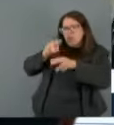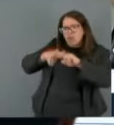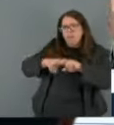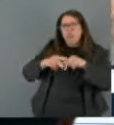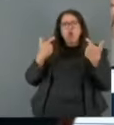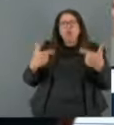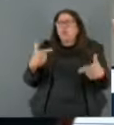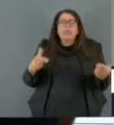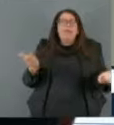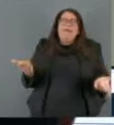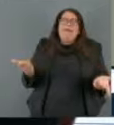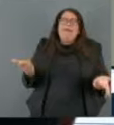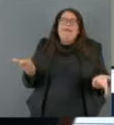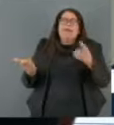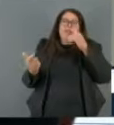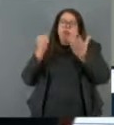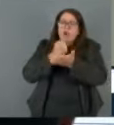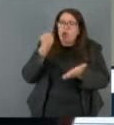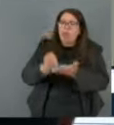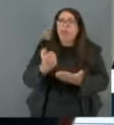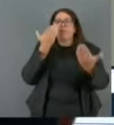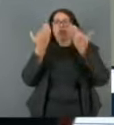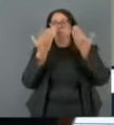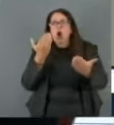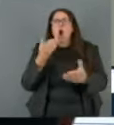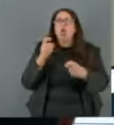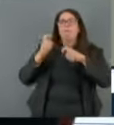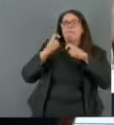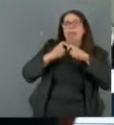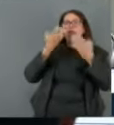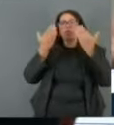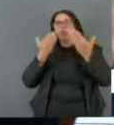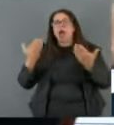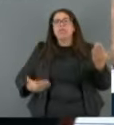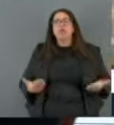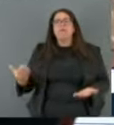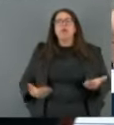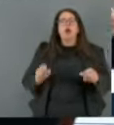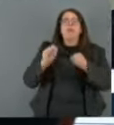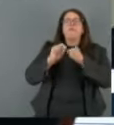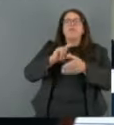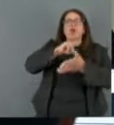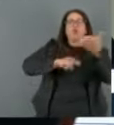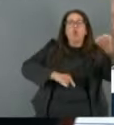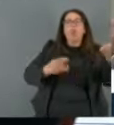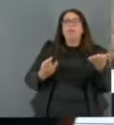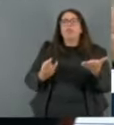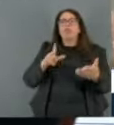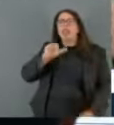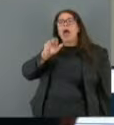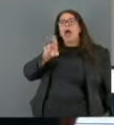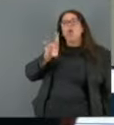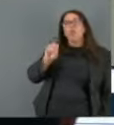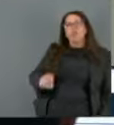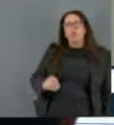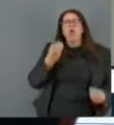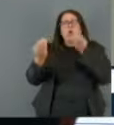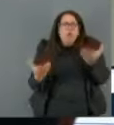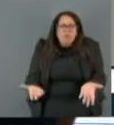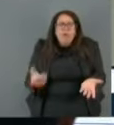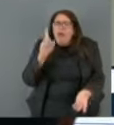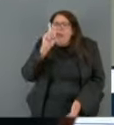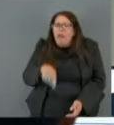o Contarato sabe disso, vamos ter que contratar psicólogos, psiquiatras, assistentes sociais, para fazerem laudos, sei lá como é que eles vão fazer esses laudos, se vão para dentro. Então, é